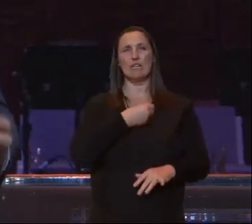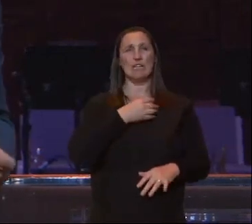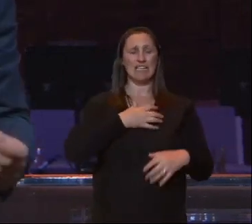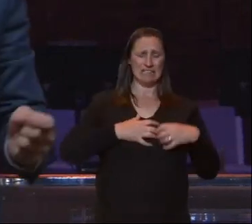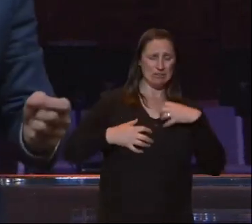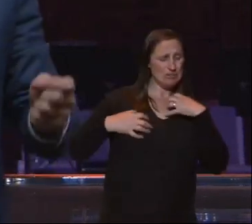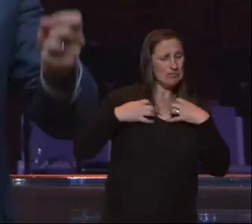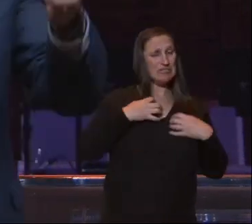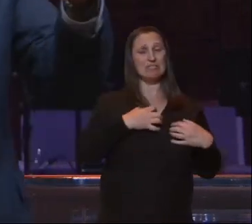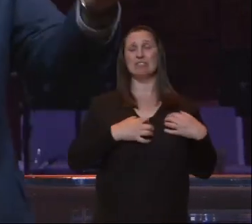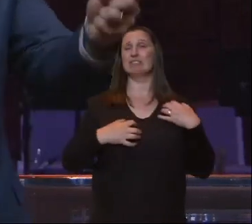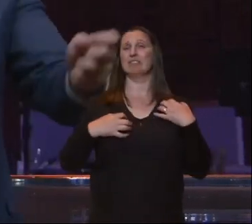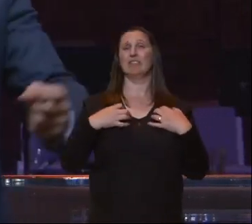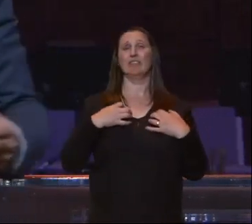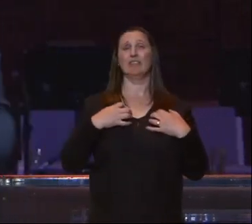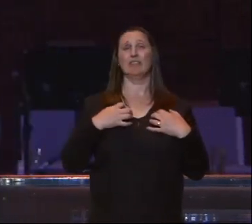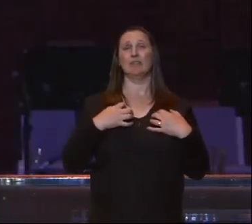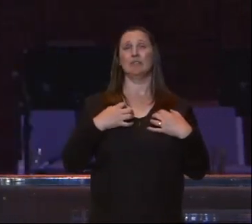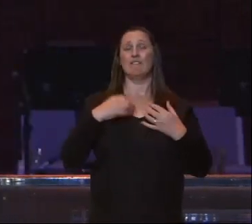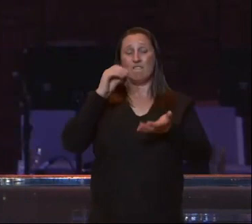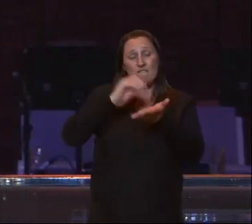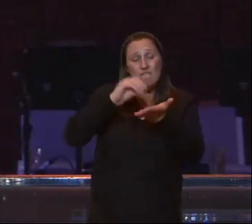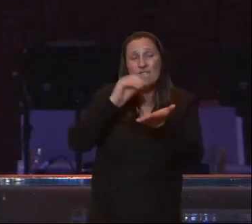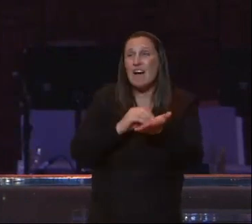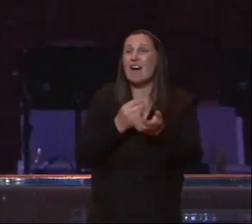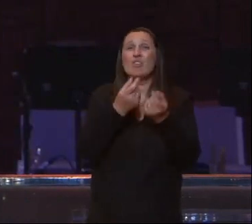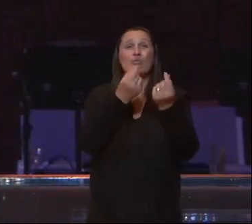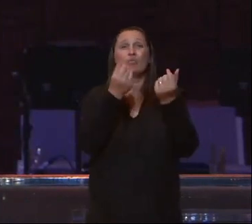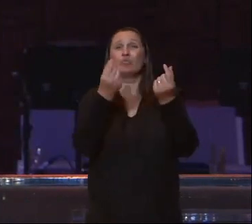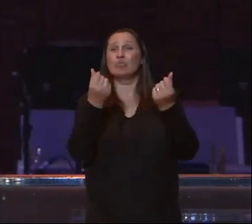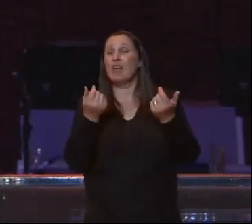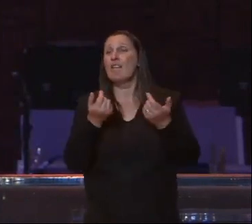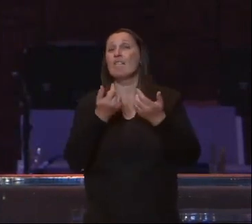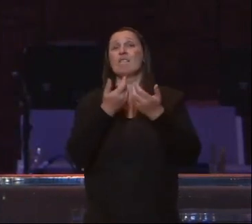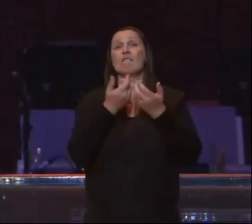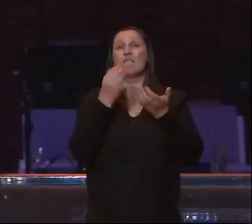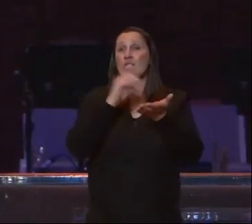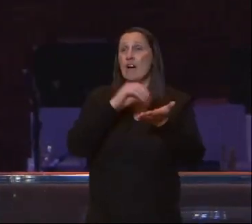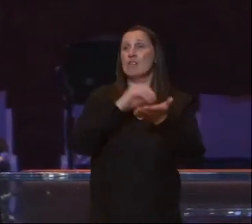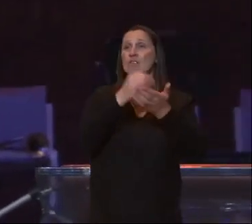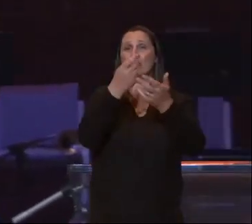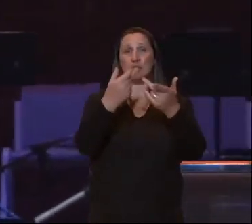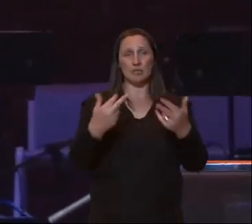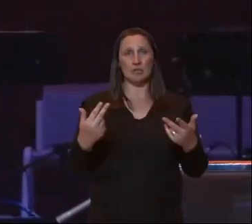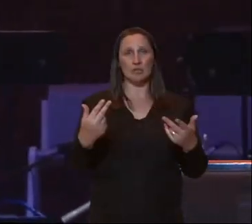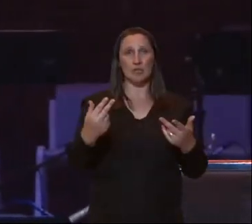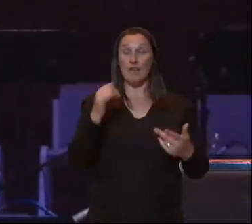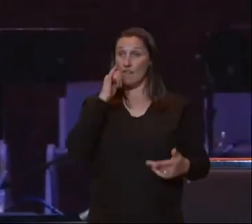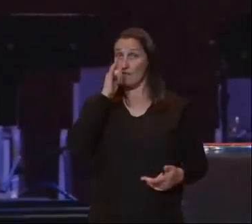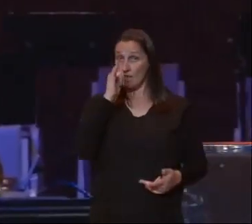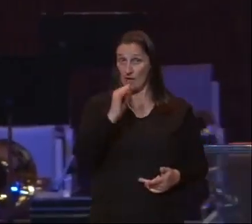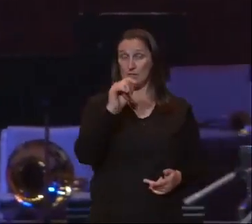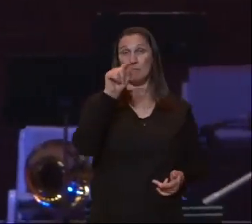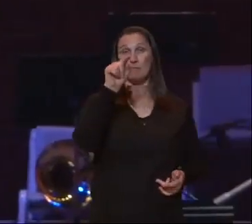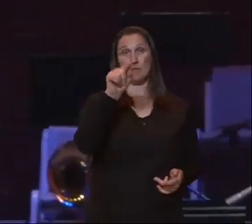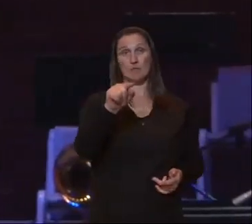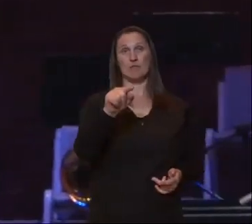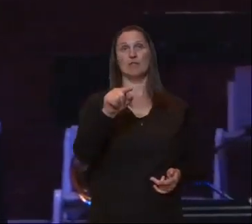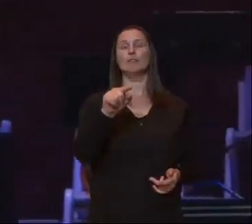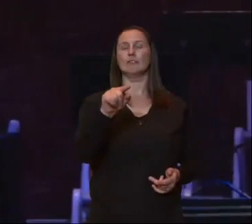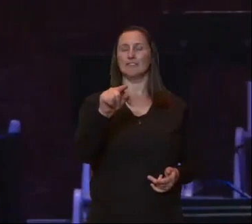angustiado, porque lhe falta a provisão, lhe faltam os recursos. Hoje eu vim dizer para você, existe